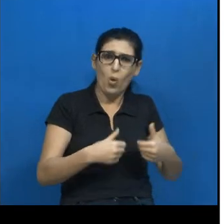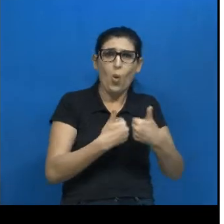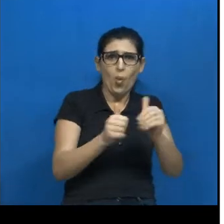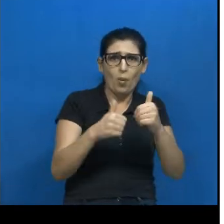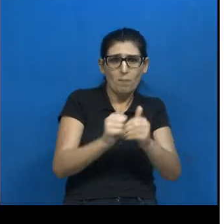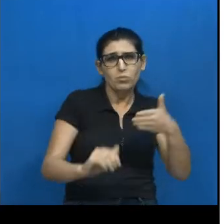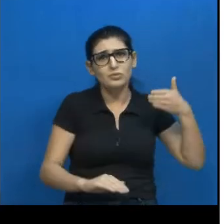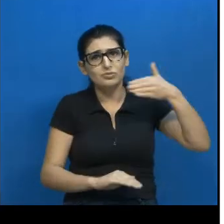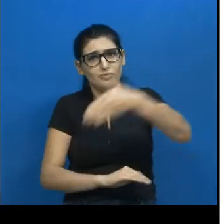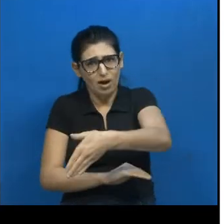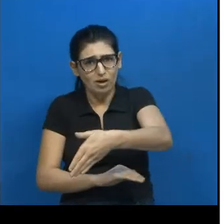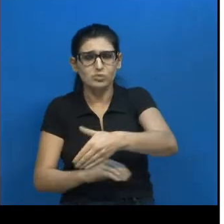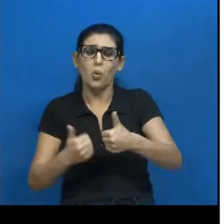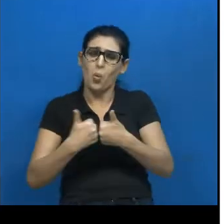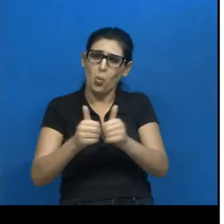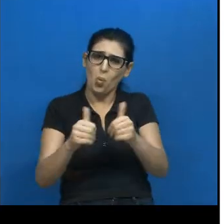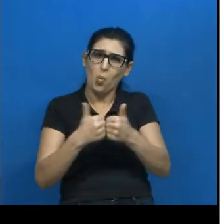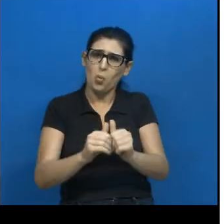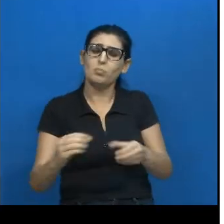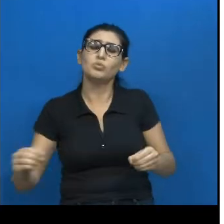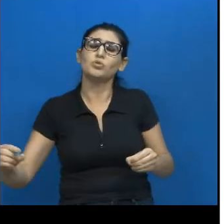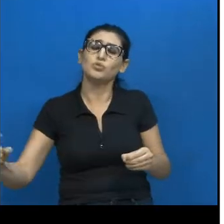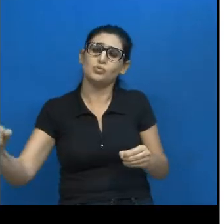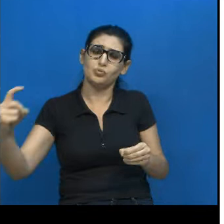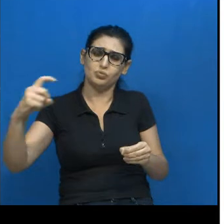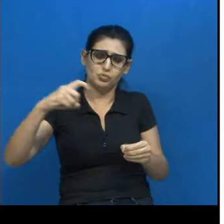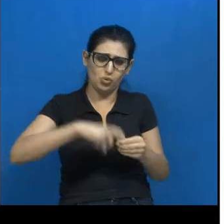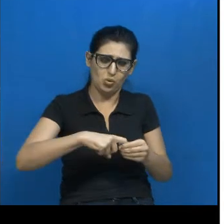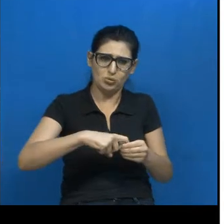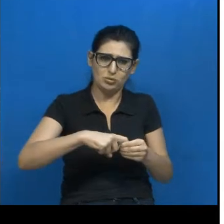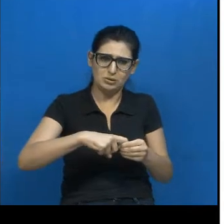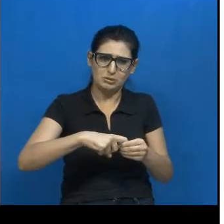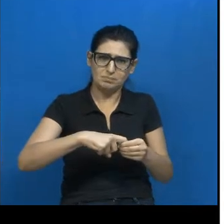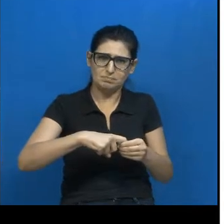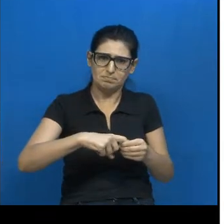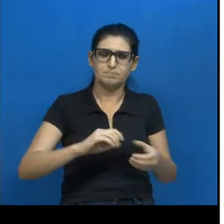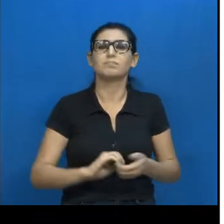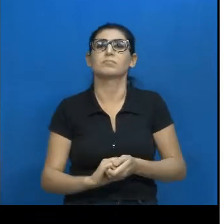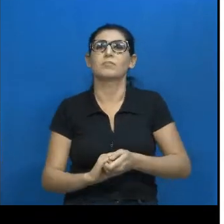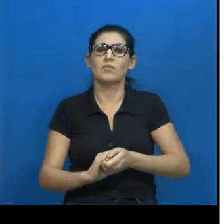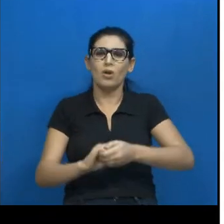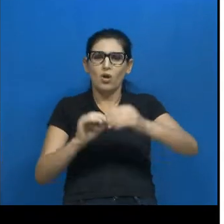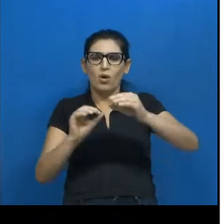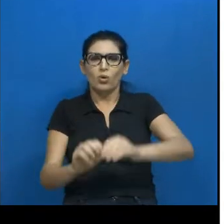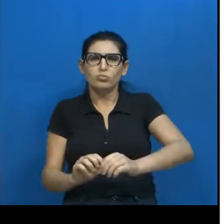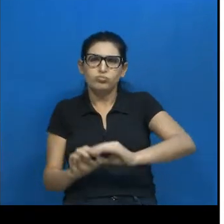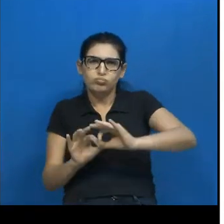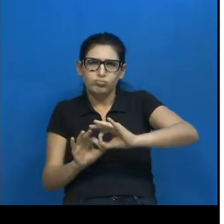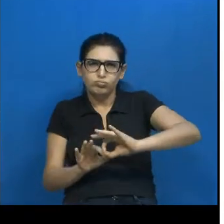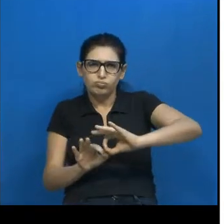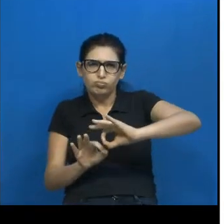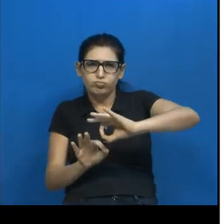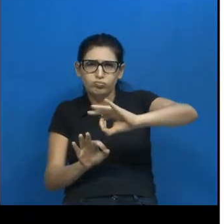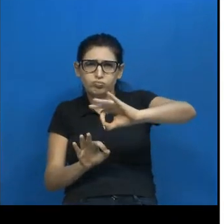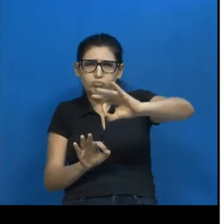E aí o que nós fizemos? A gente chamou isso aqui de, são centroides, a gente definiu por latitude e longitude aonde que está. Então essas